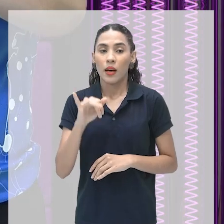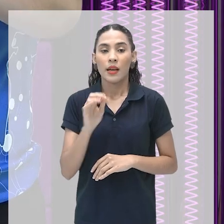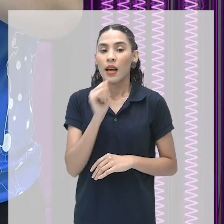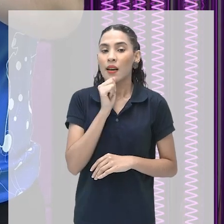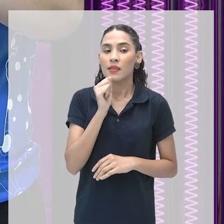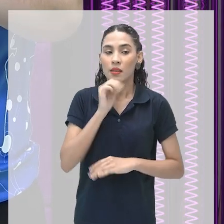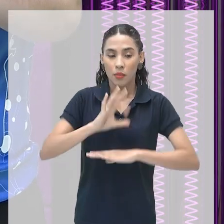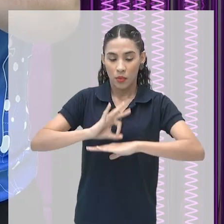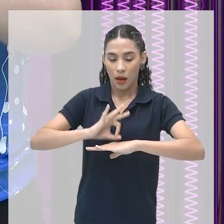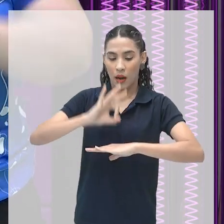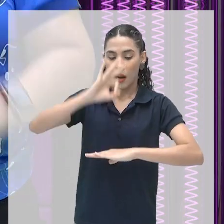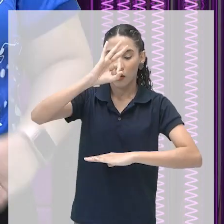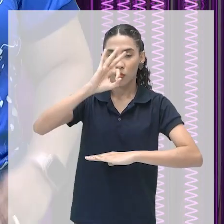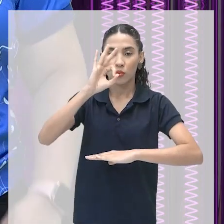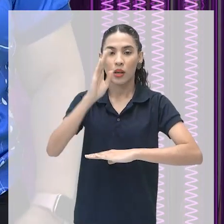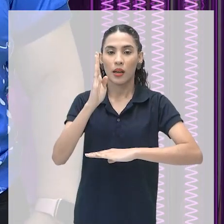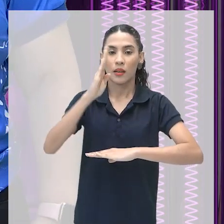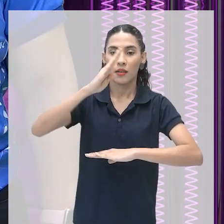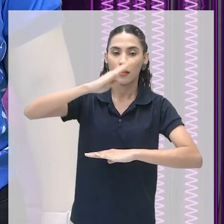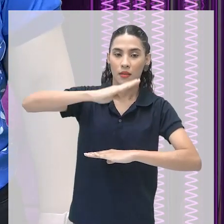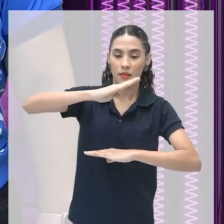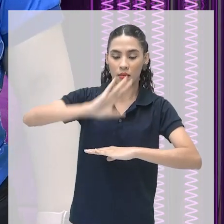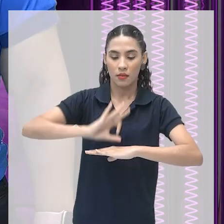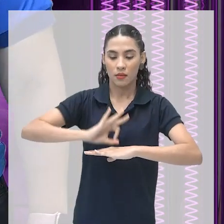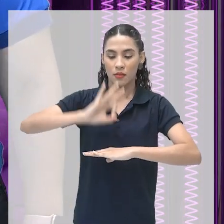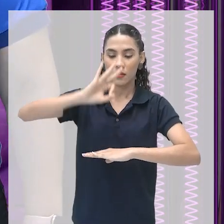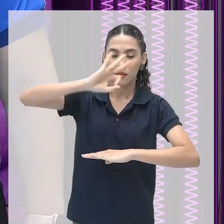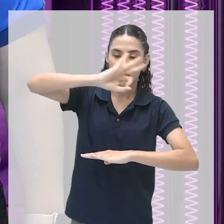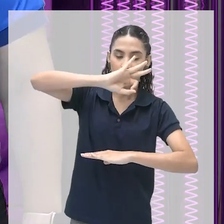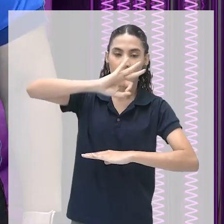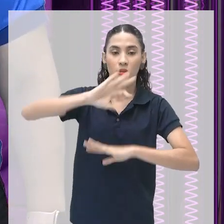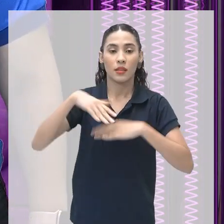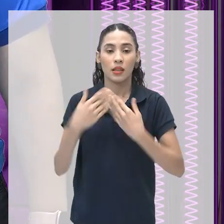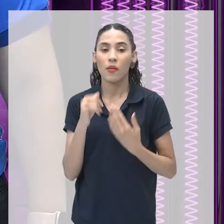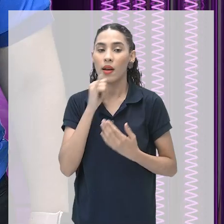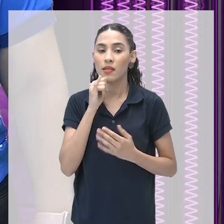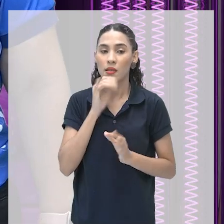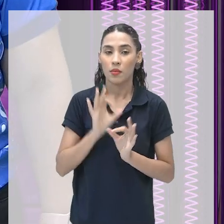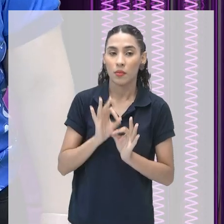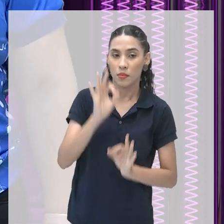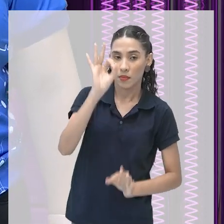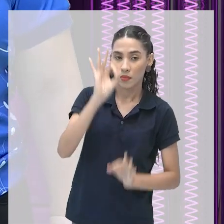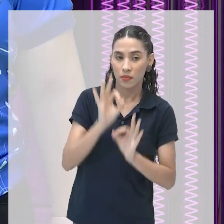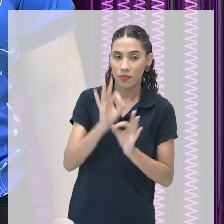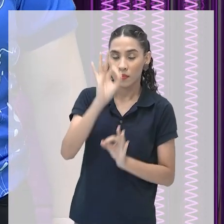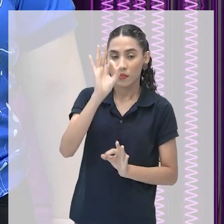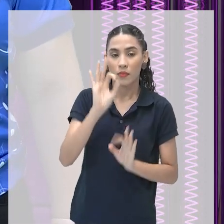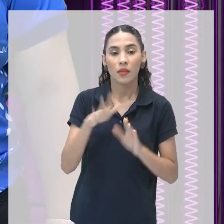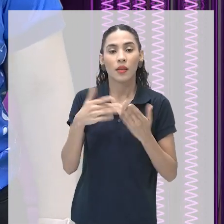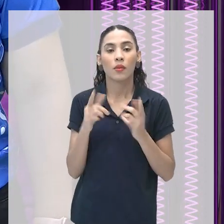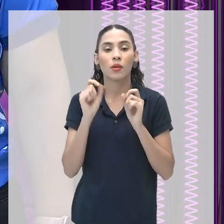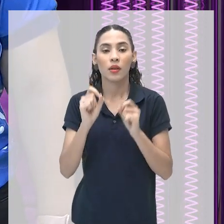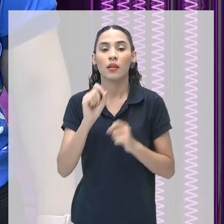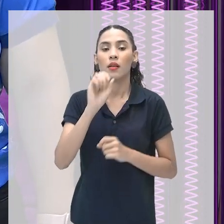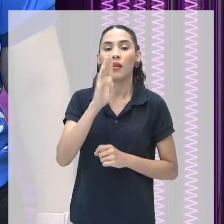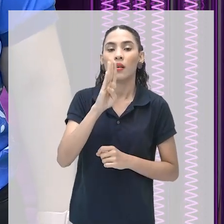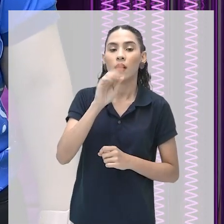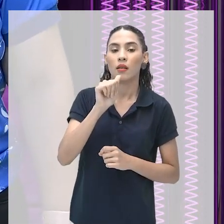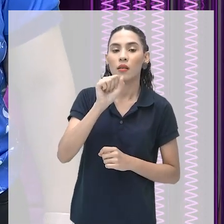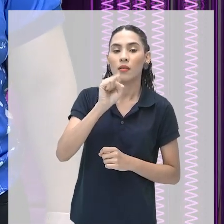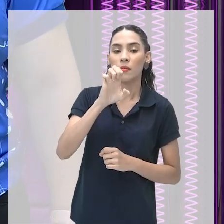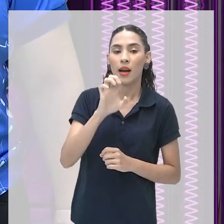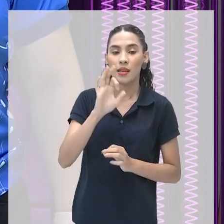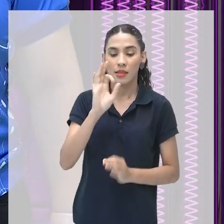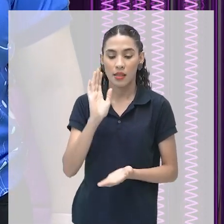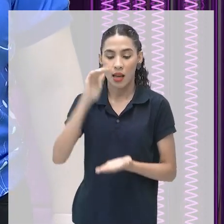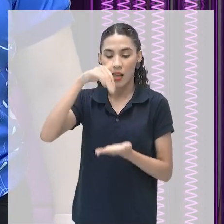uma altura inclinada, né? Aliás, como eu até falei que era de base a base, não, né? Não é de base a base, é de base até o